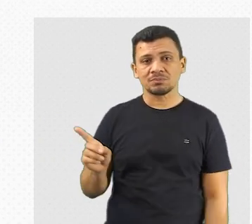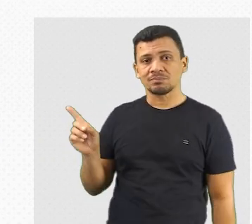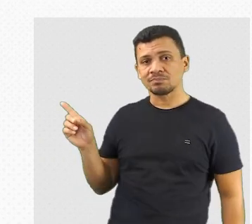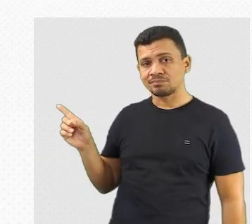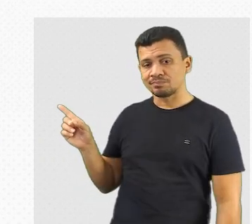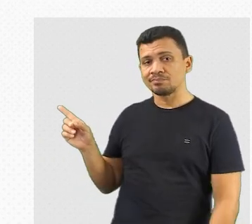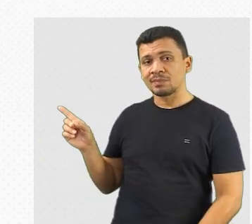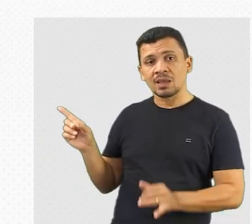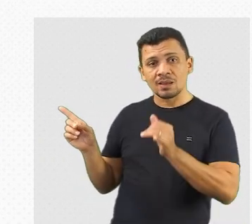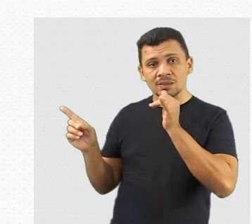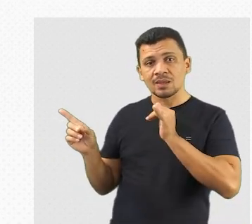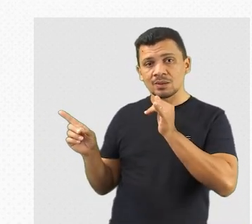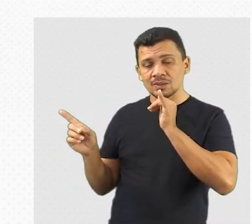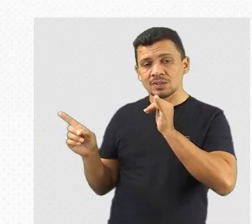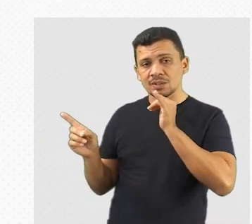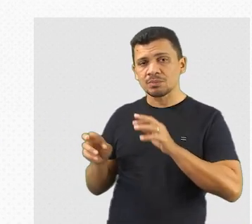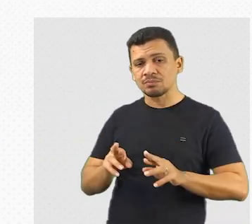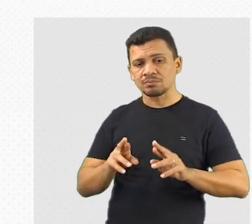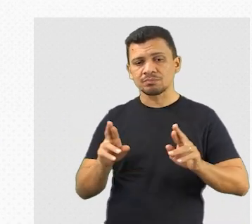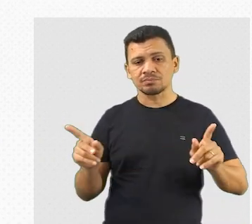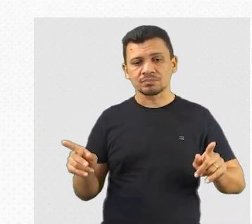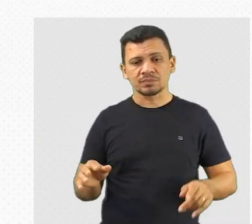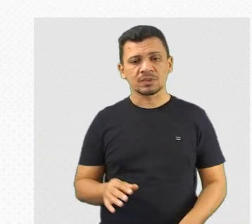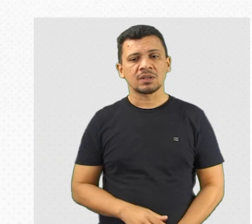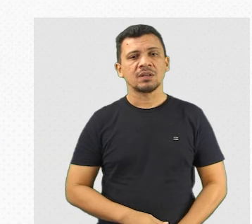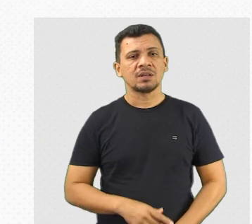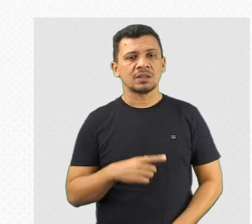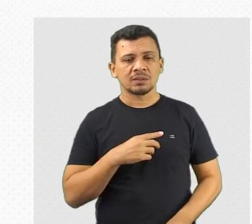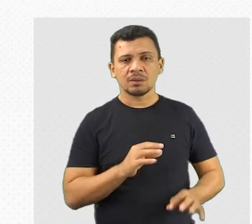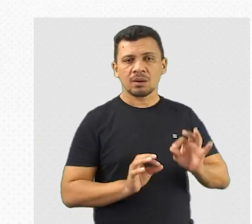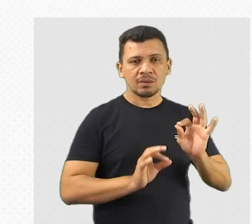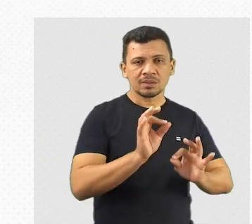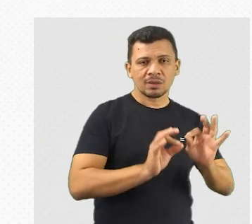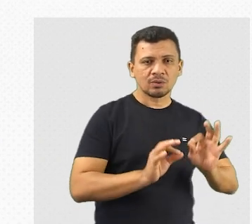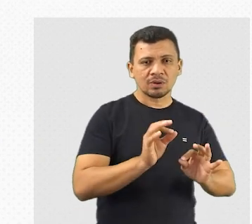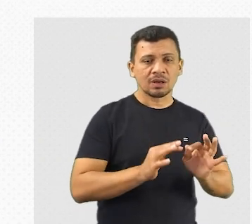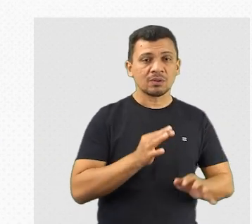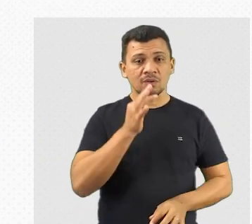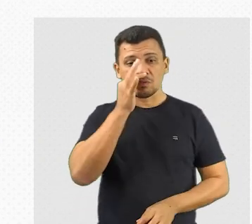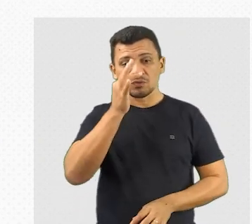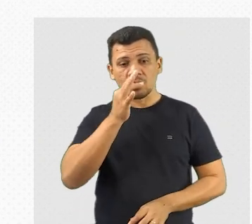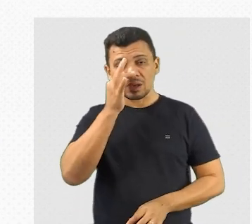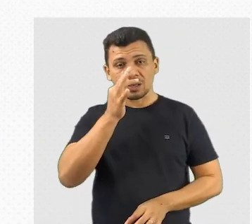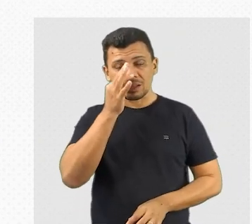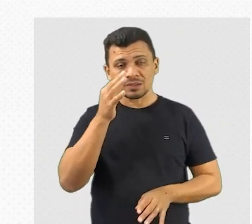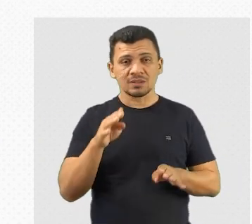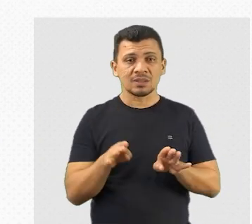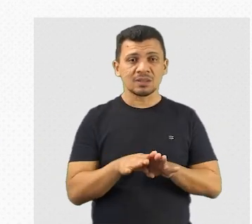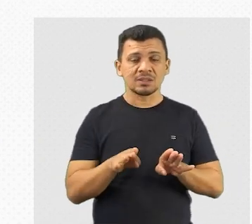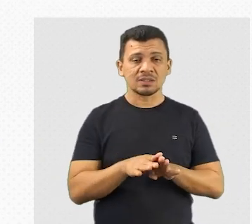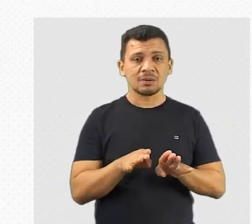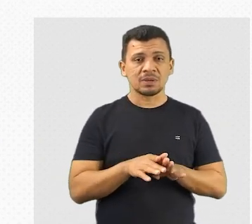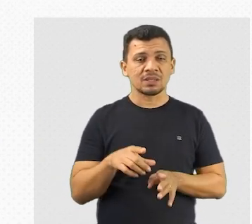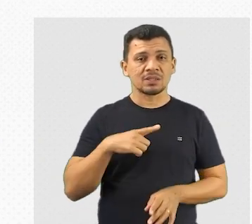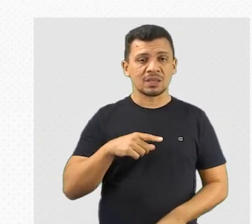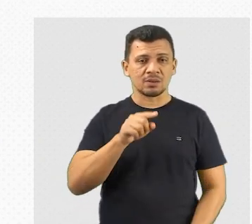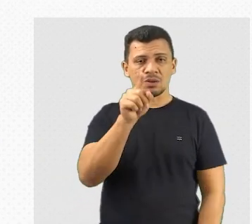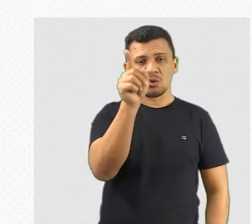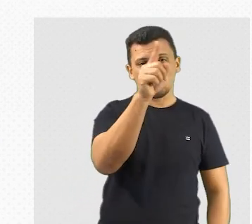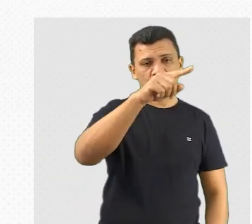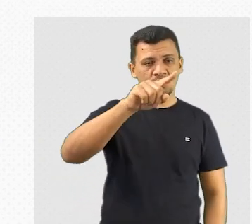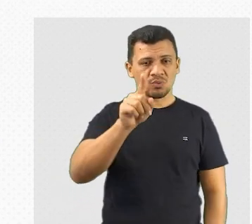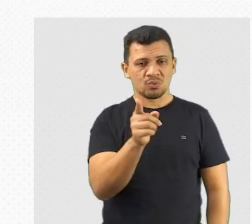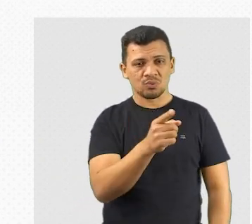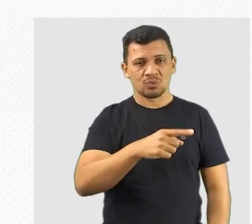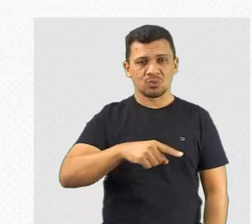tem exemplos diferentes. Frisos decorados com padrões florais, arabescos. O que são arabescos? Aquelas curvas e voltas que a gente vai